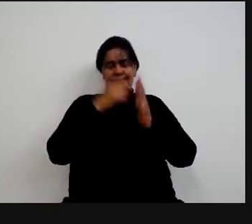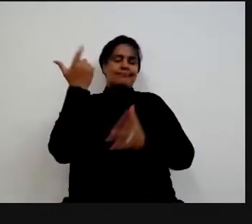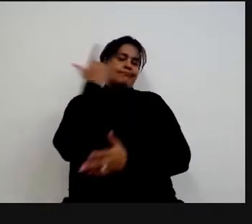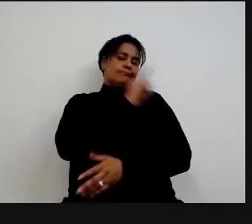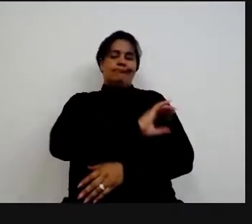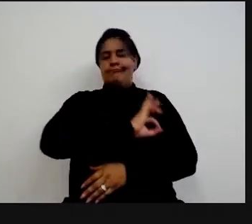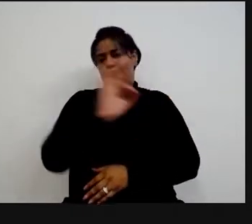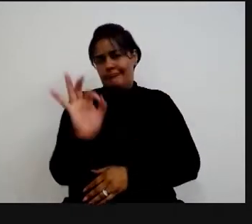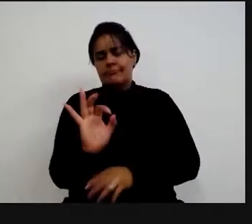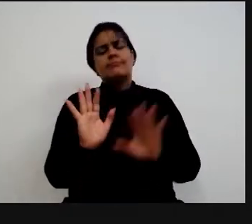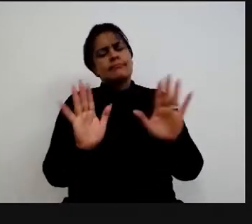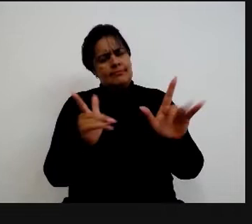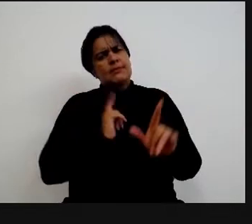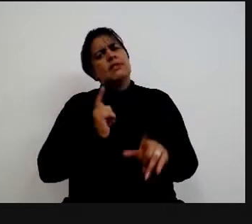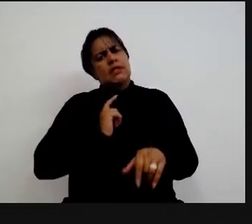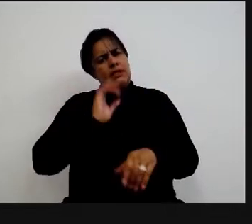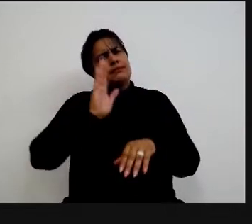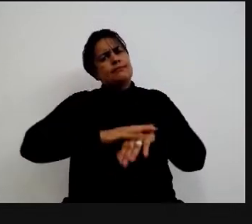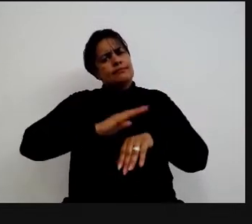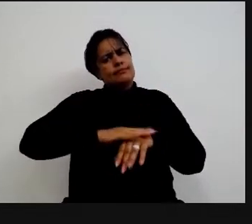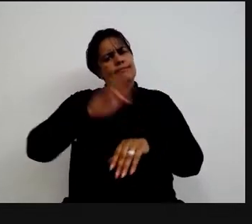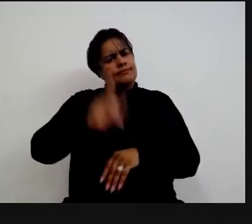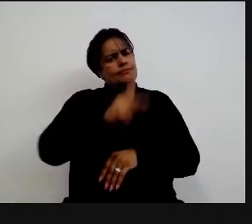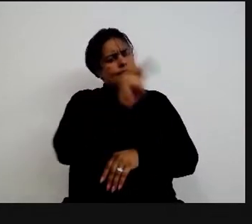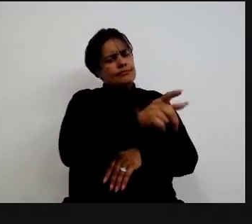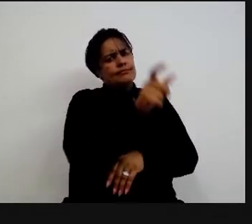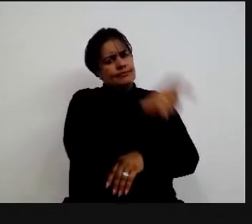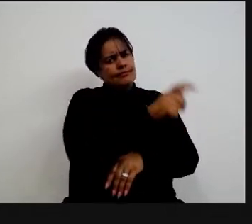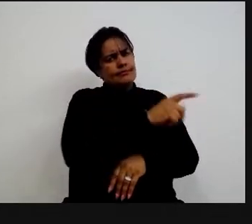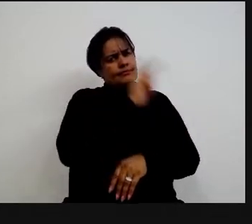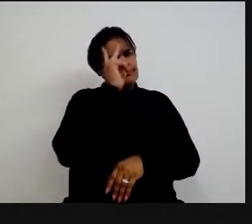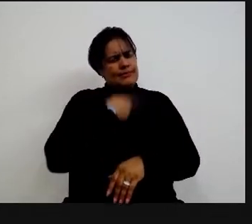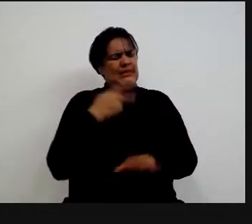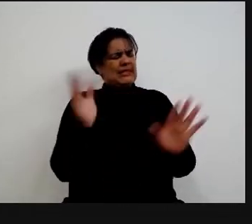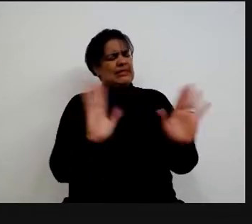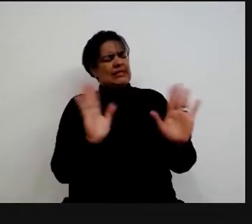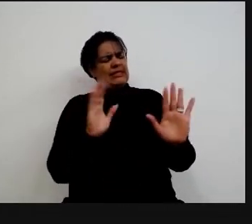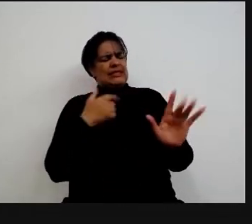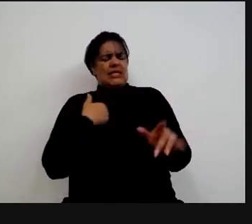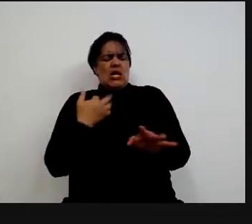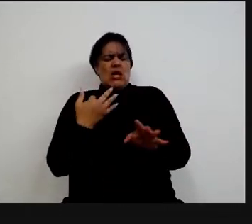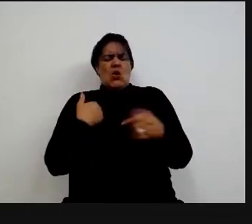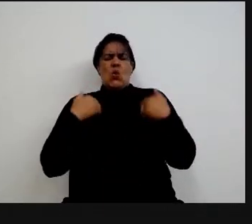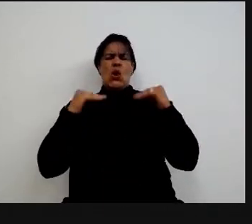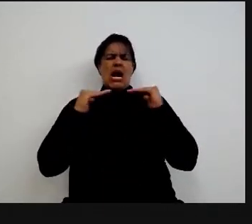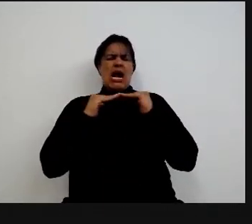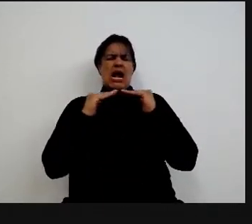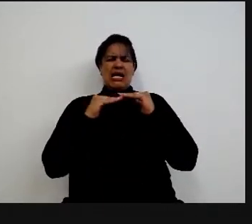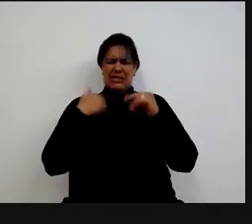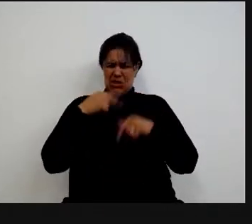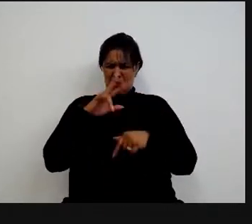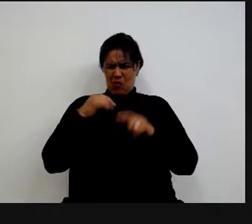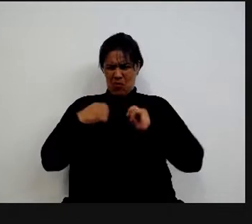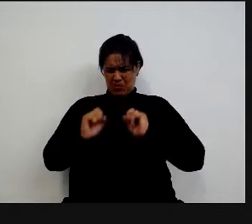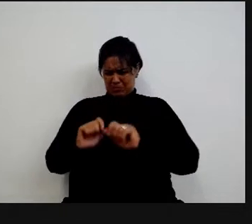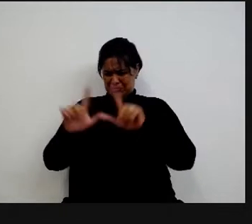resistência pessoal das pessoas mas eu estou em casa, eu vou abrir o computador e vou me capacitar, vou